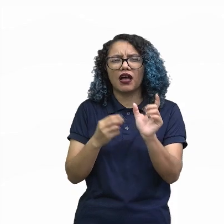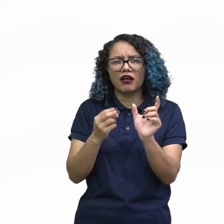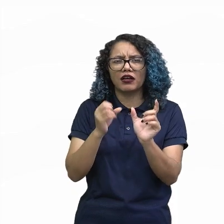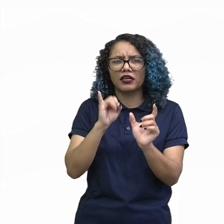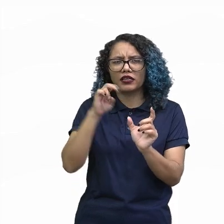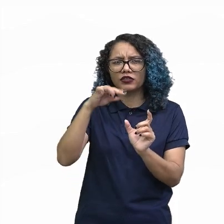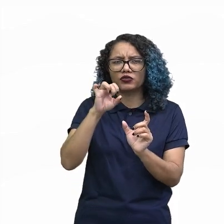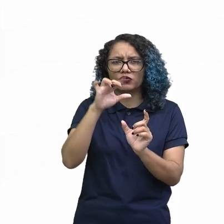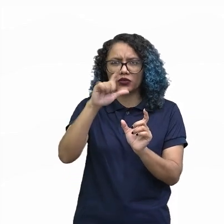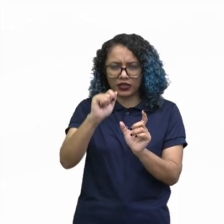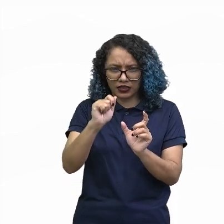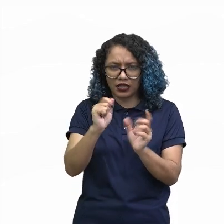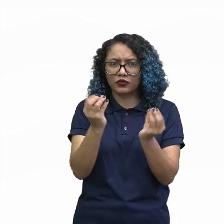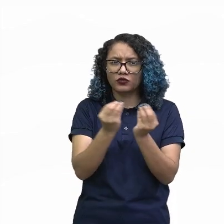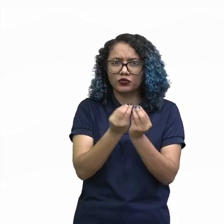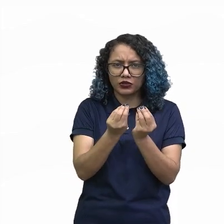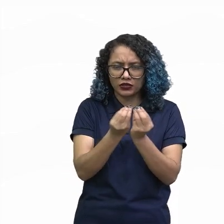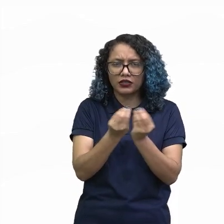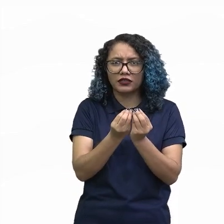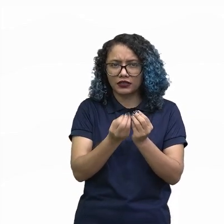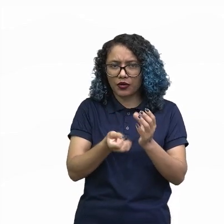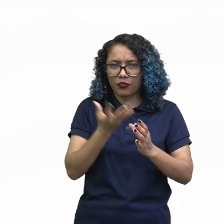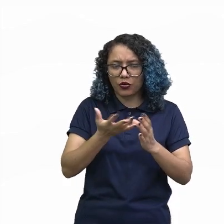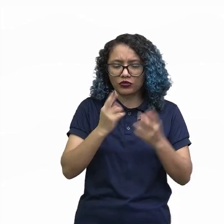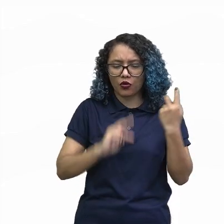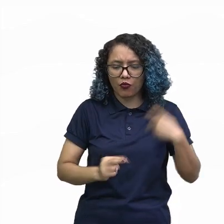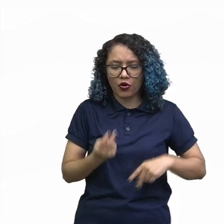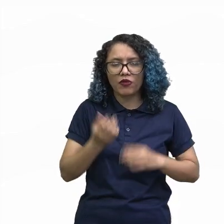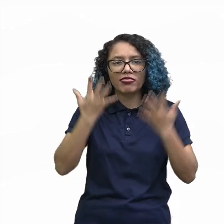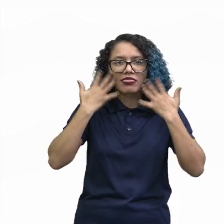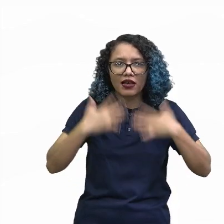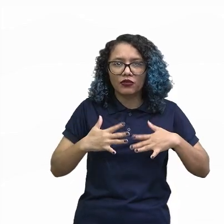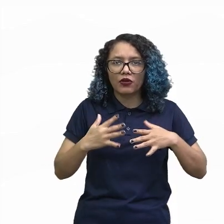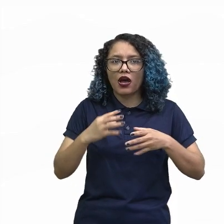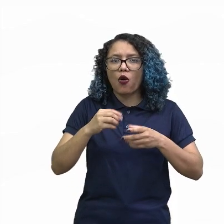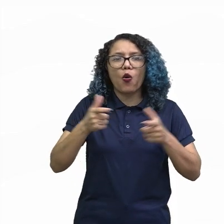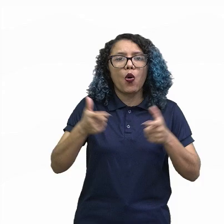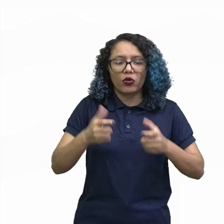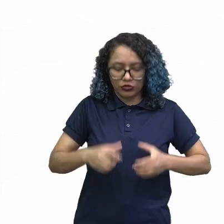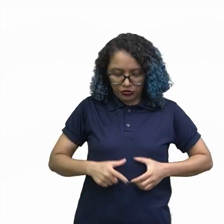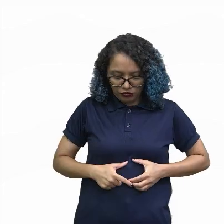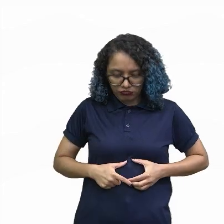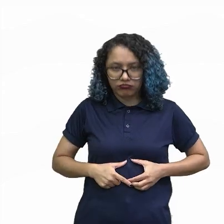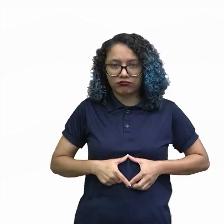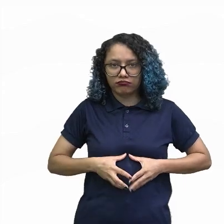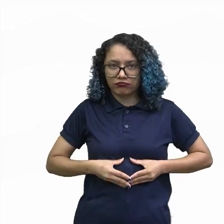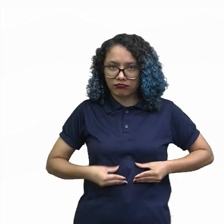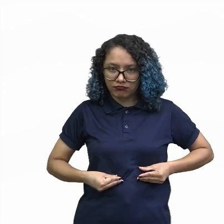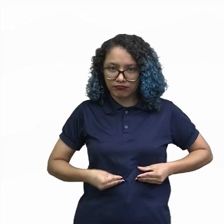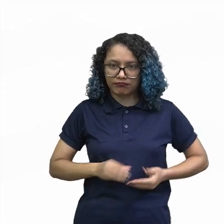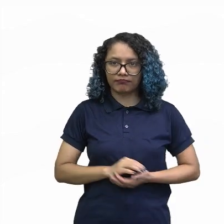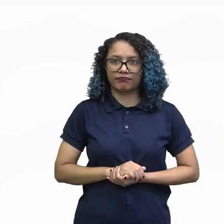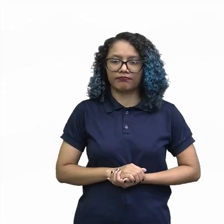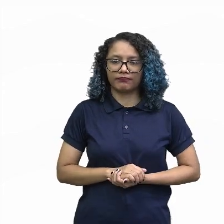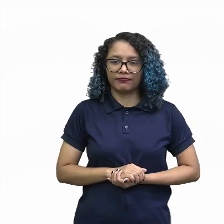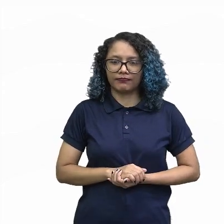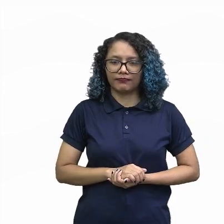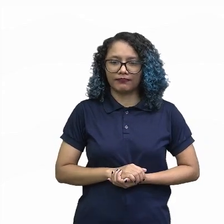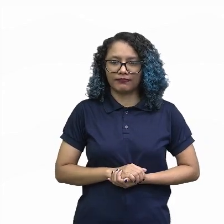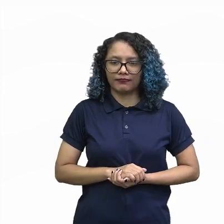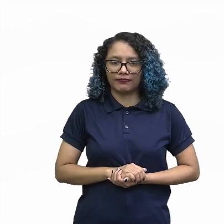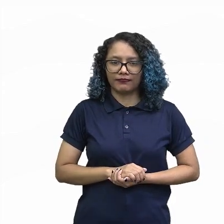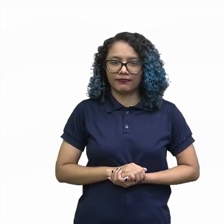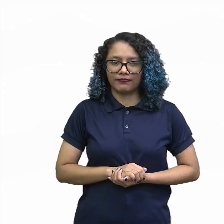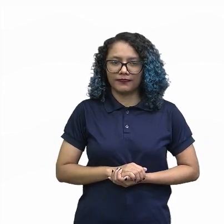produzido de forma natural no nosso organismo, né? Lá pelo pâncreas. E aí, o que acontece, né? Quando nós